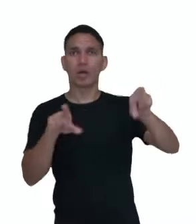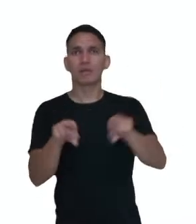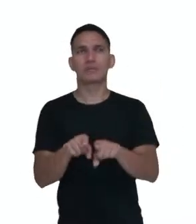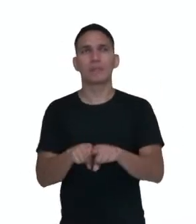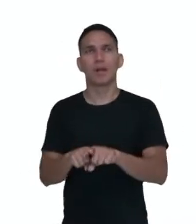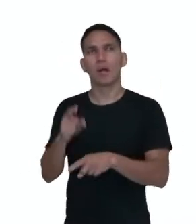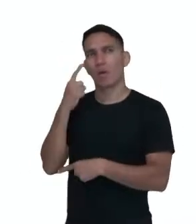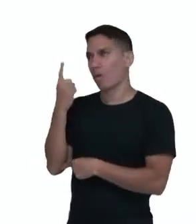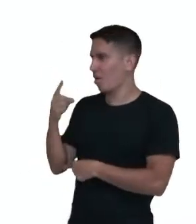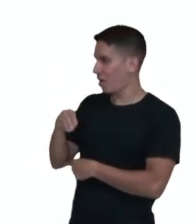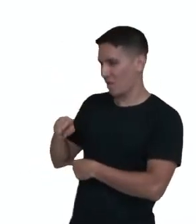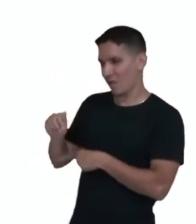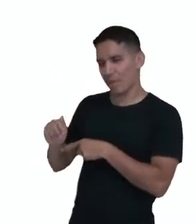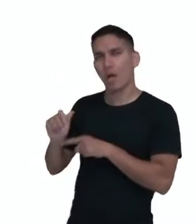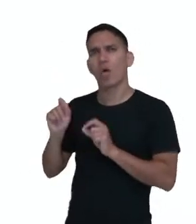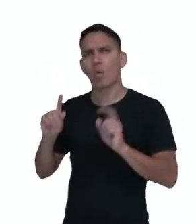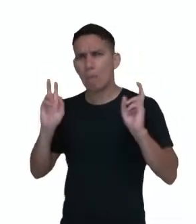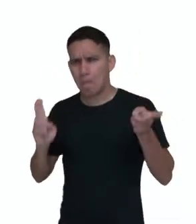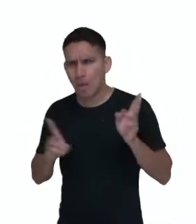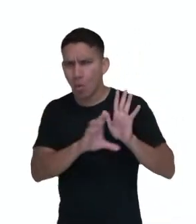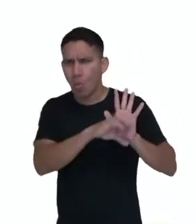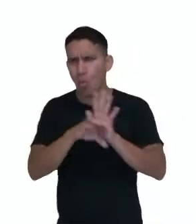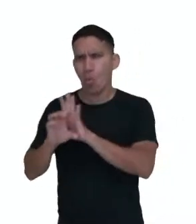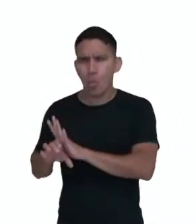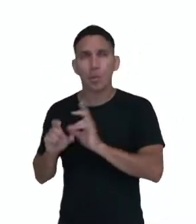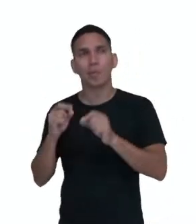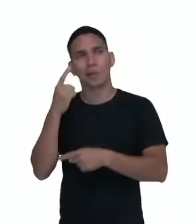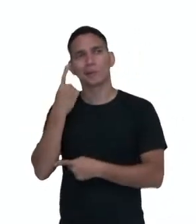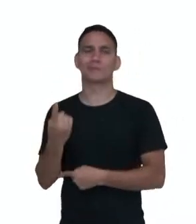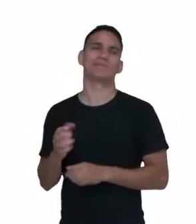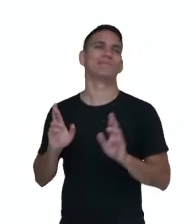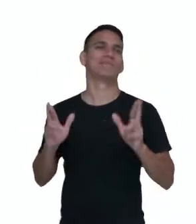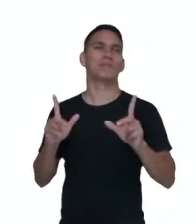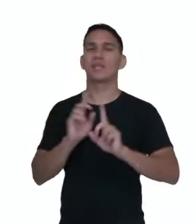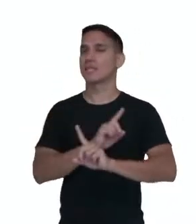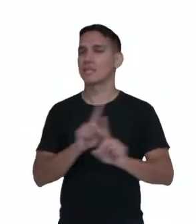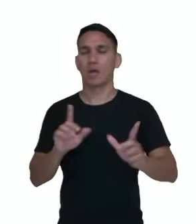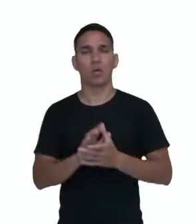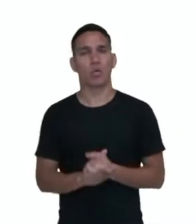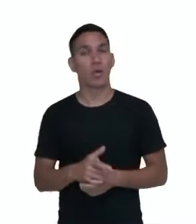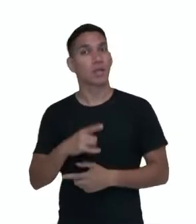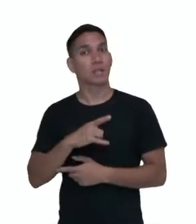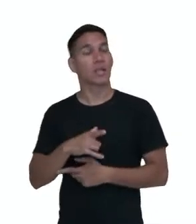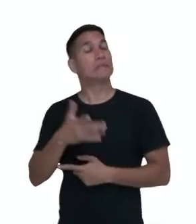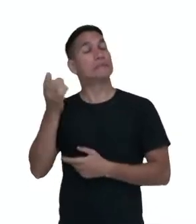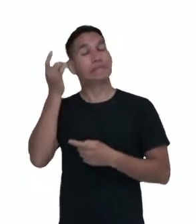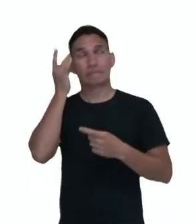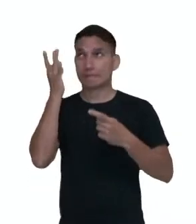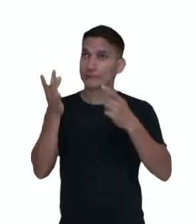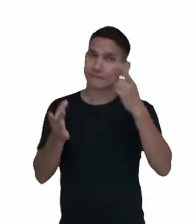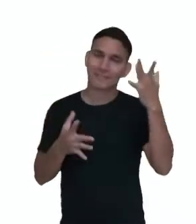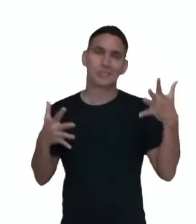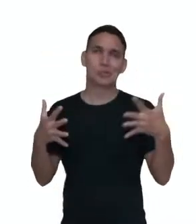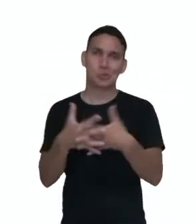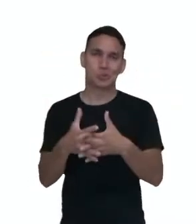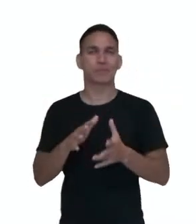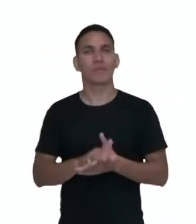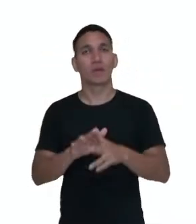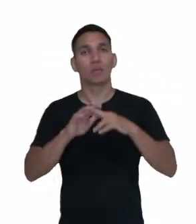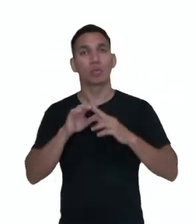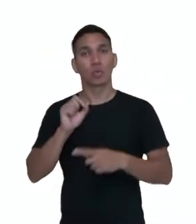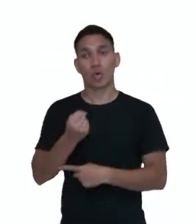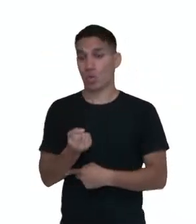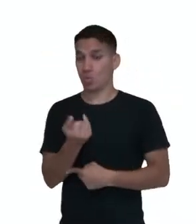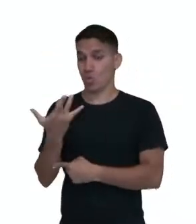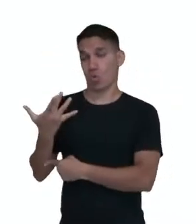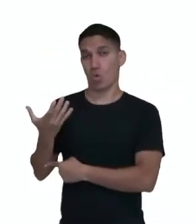MA, apresentam o mesmo conceito? Não. E, no entanto, são facilmente confundidas. Então, o número de massa, que